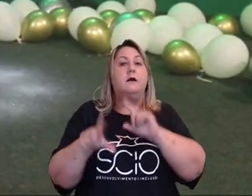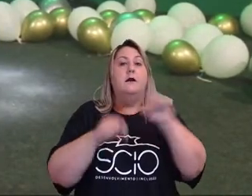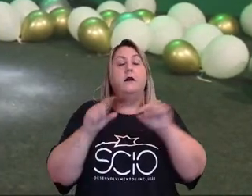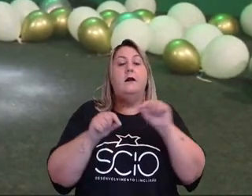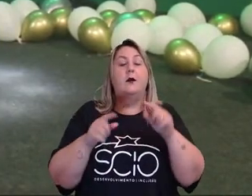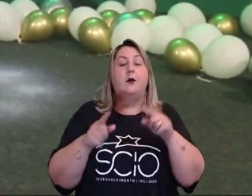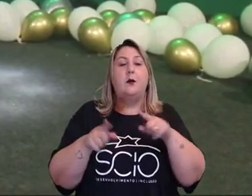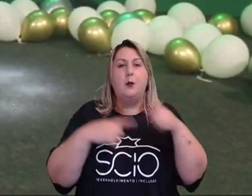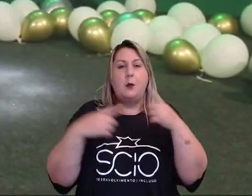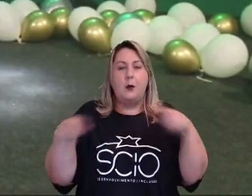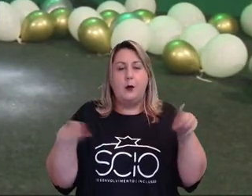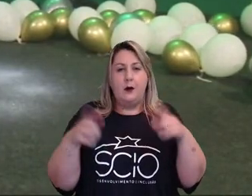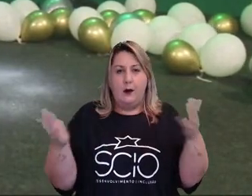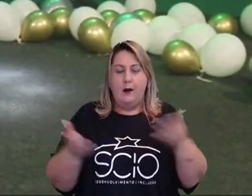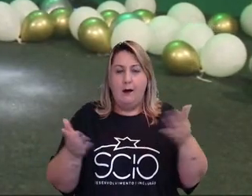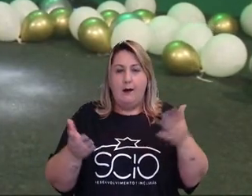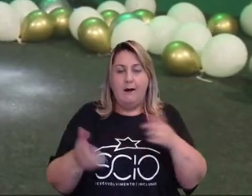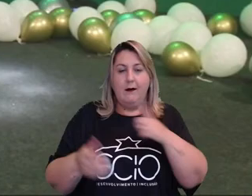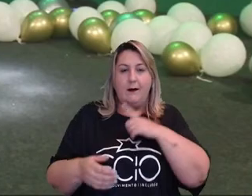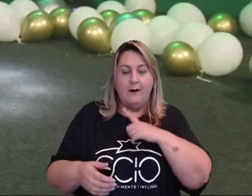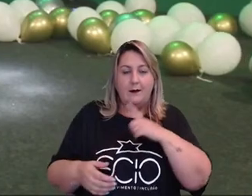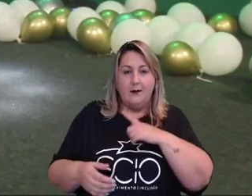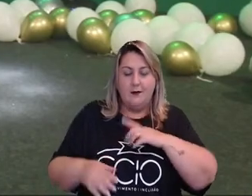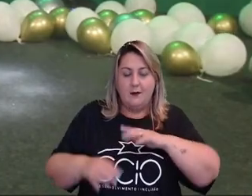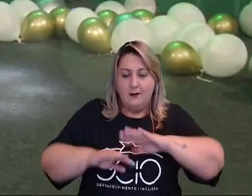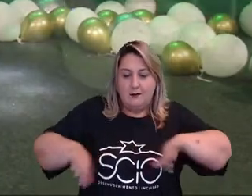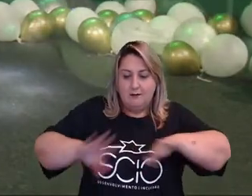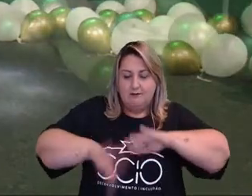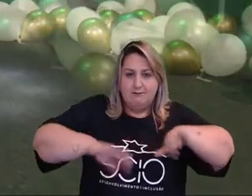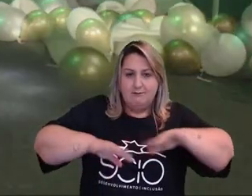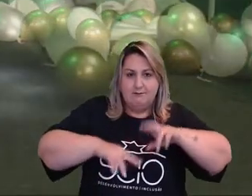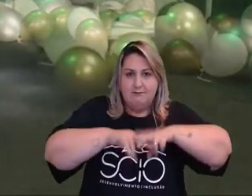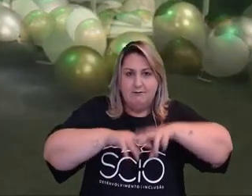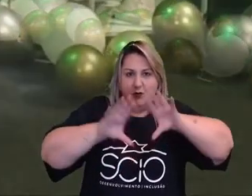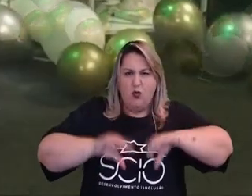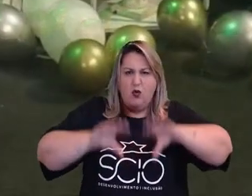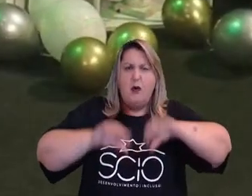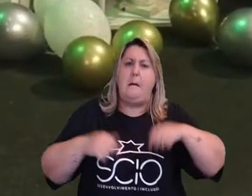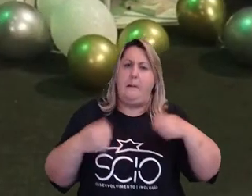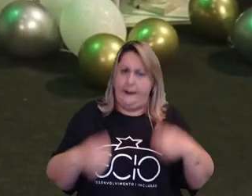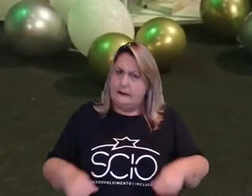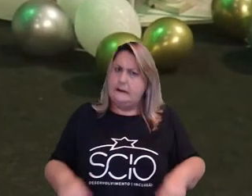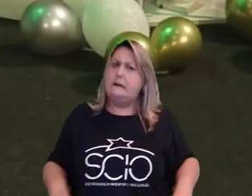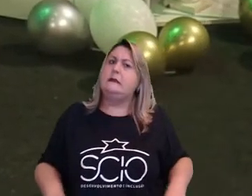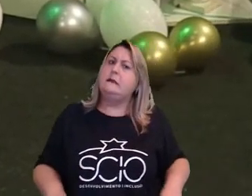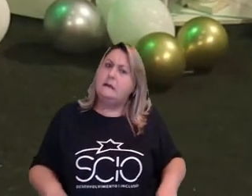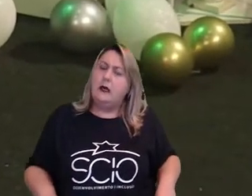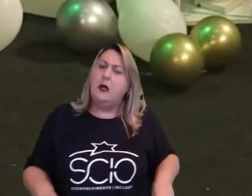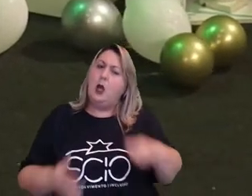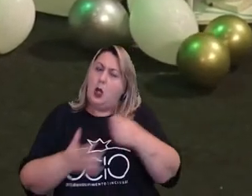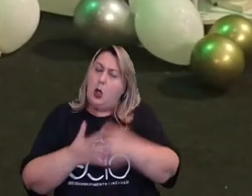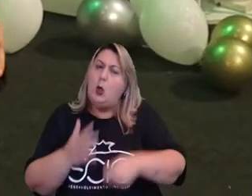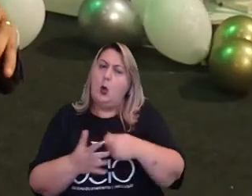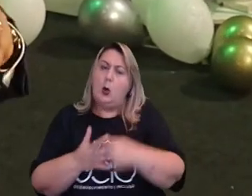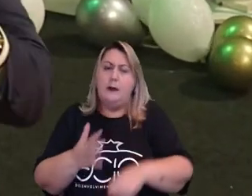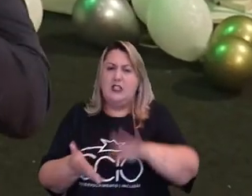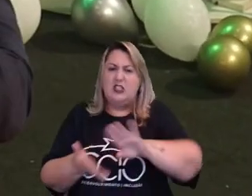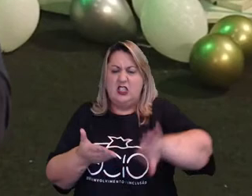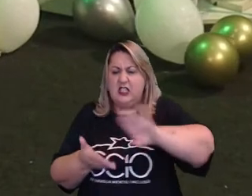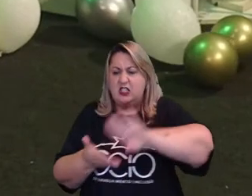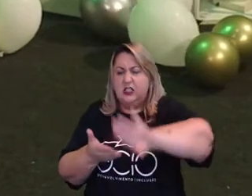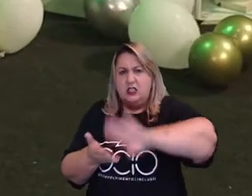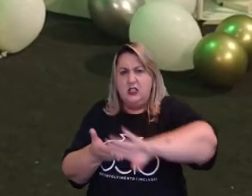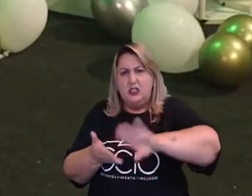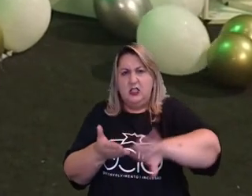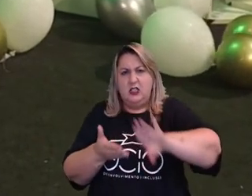de música que agora você tem que arrastar o sofá da sala. Tem. É obrigatório. Vai tirar o sofá, vai tirar a mesinha